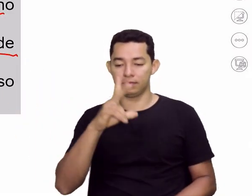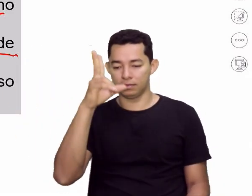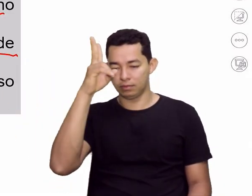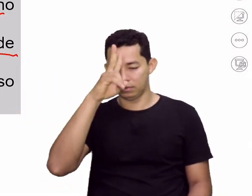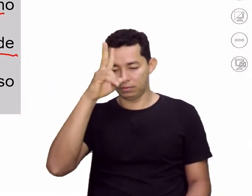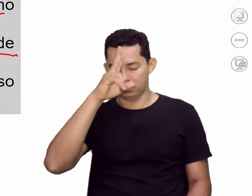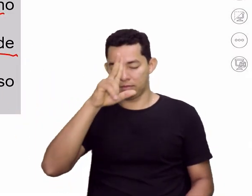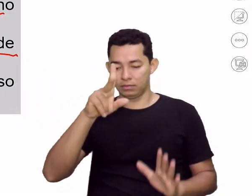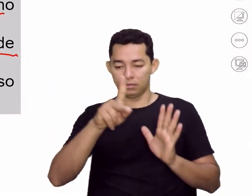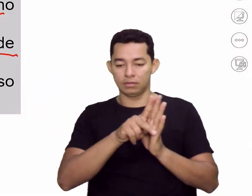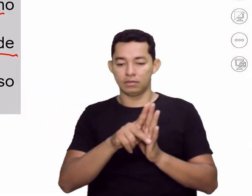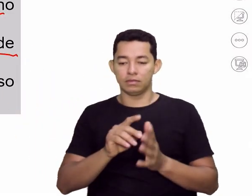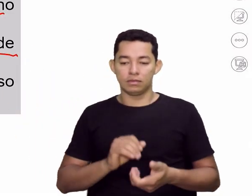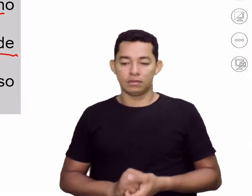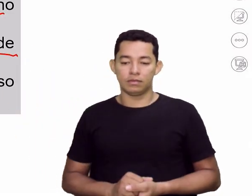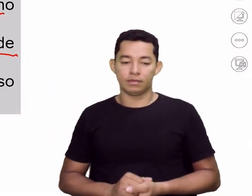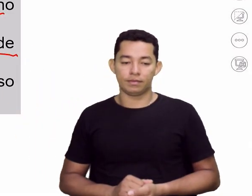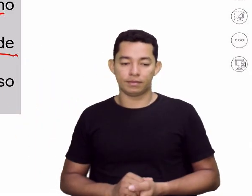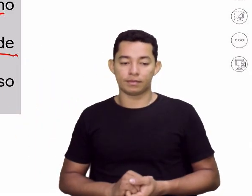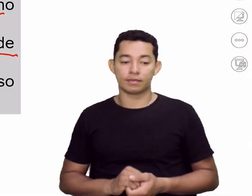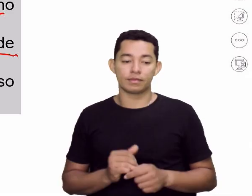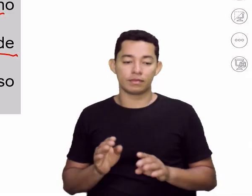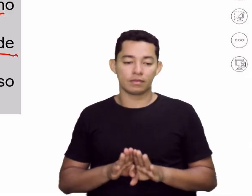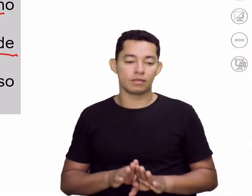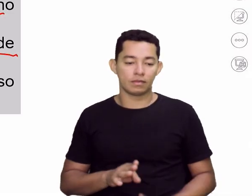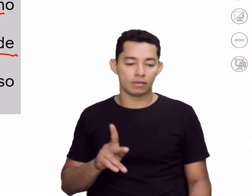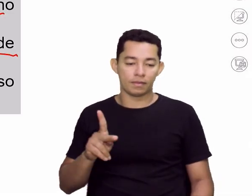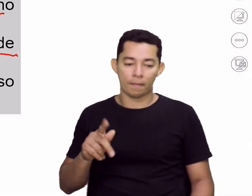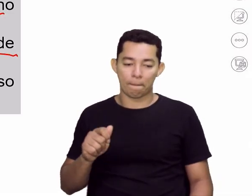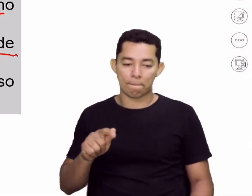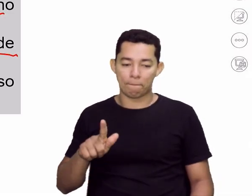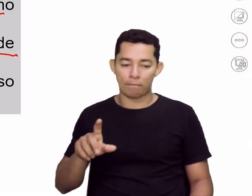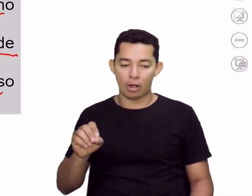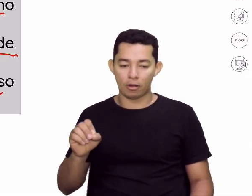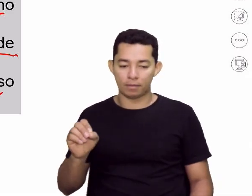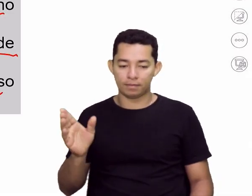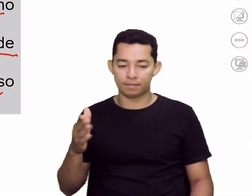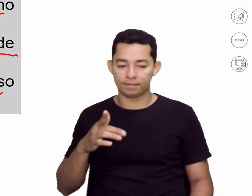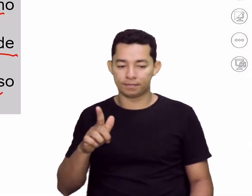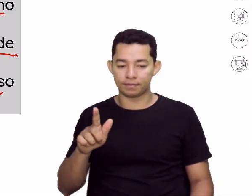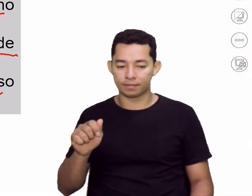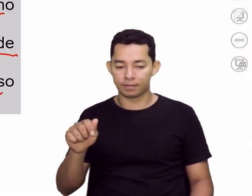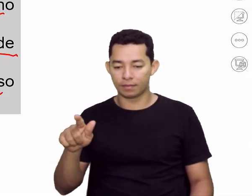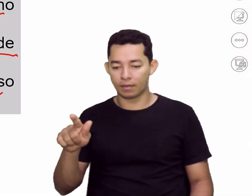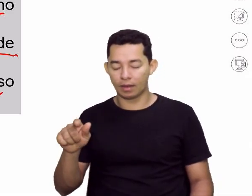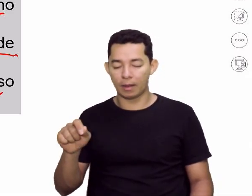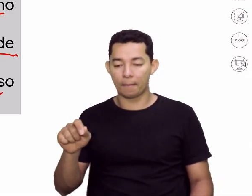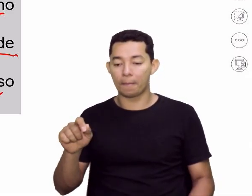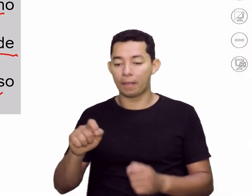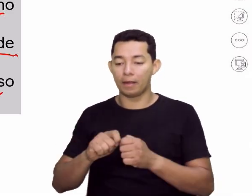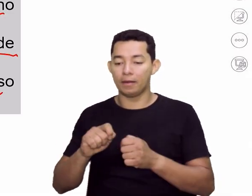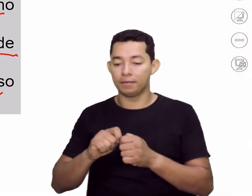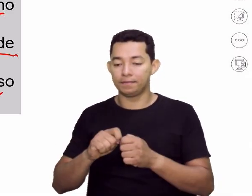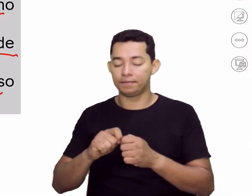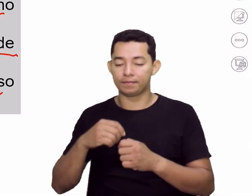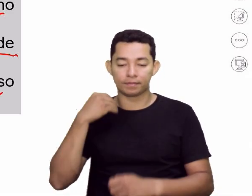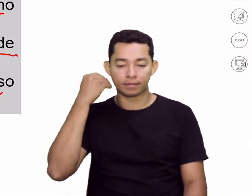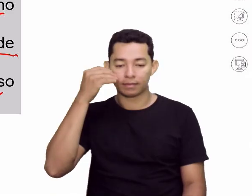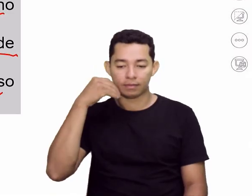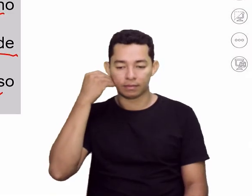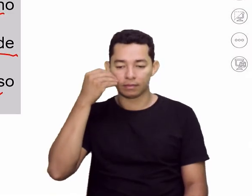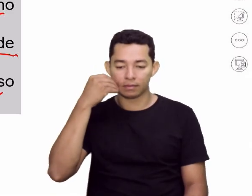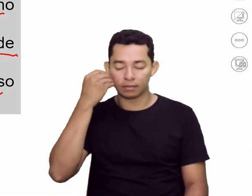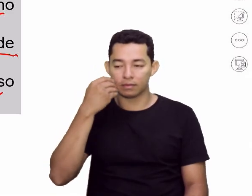peculiar. O Paul Gauguin fez experimentos com o uso simbólico da cor e